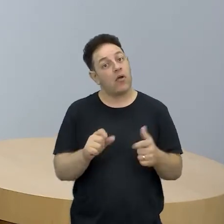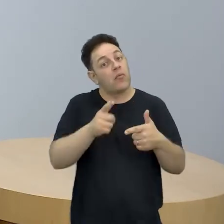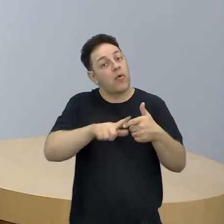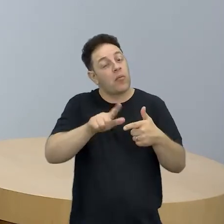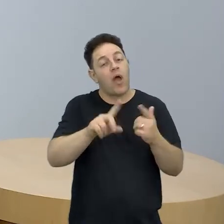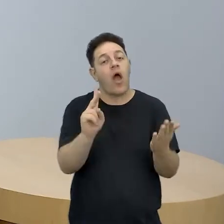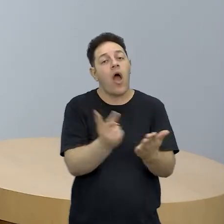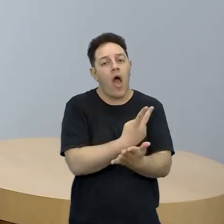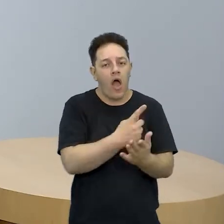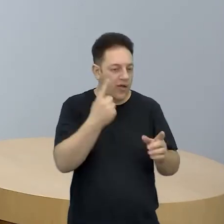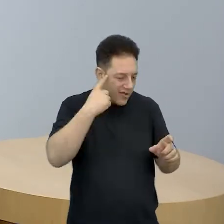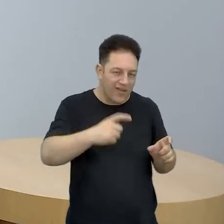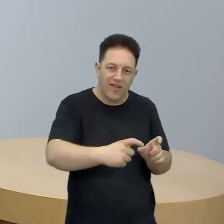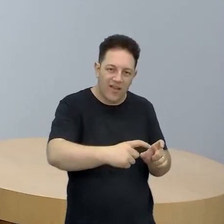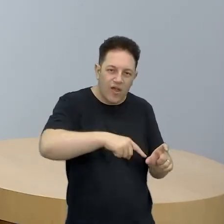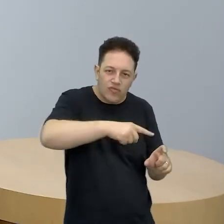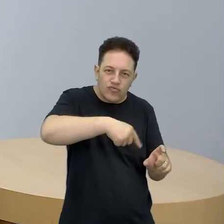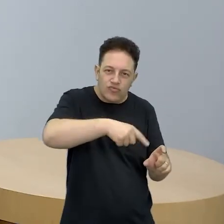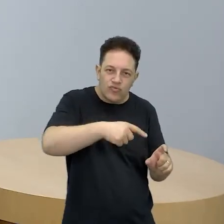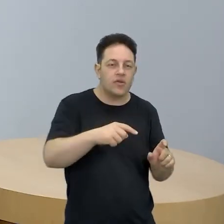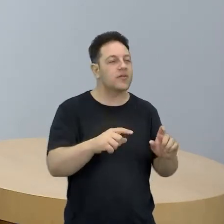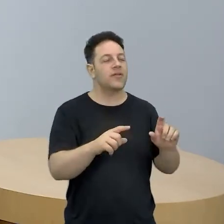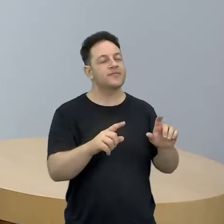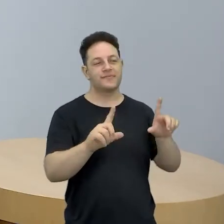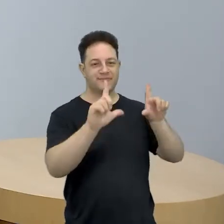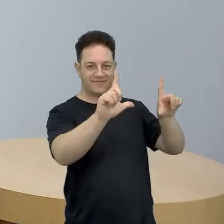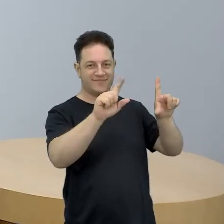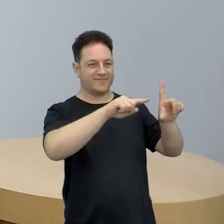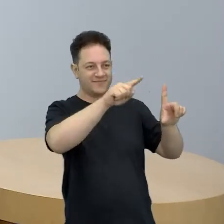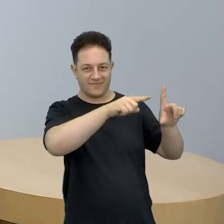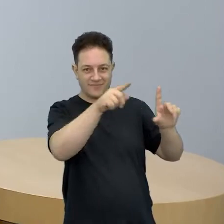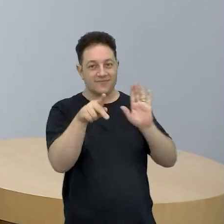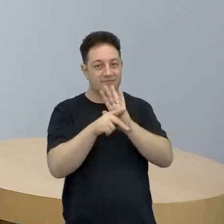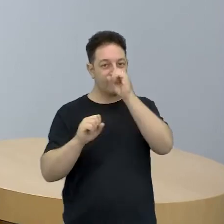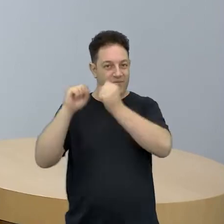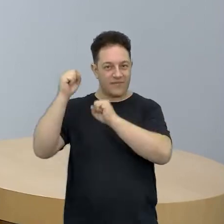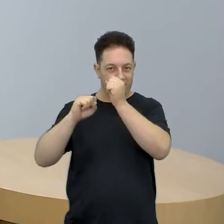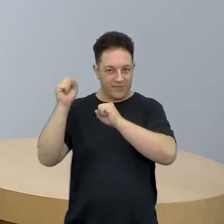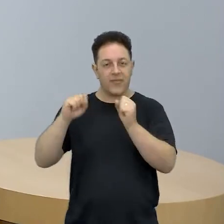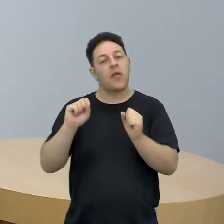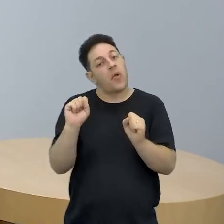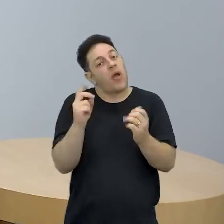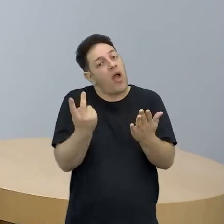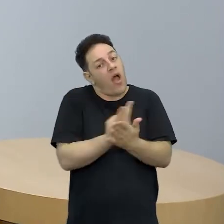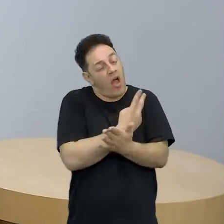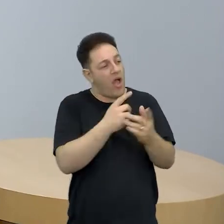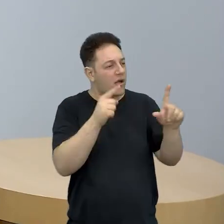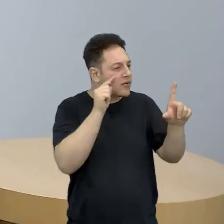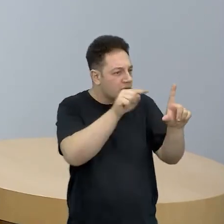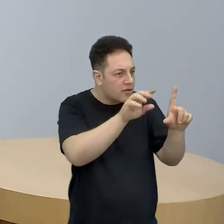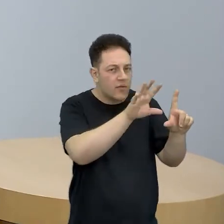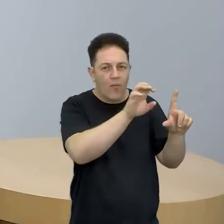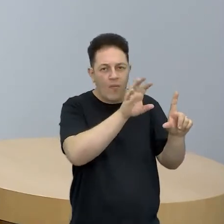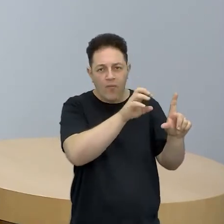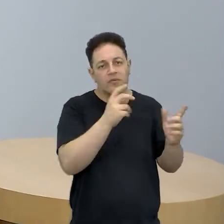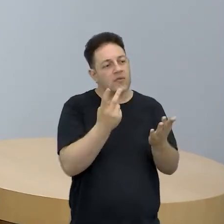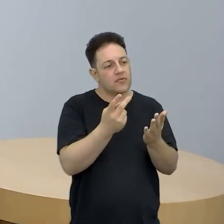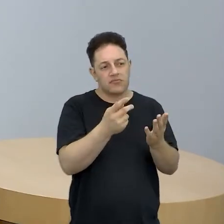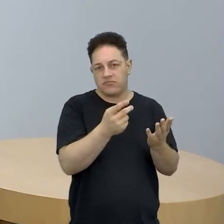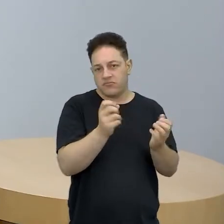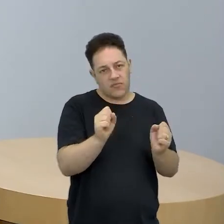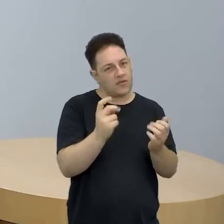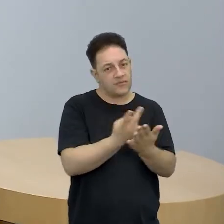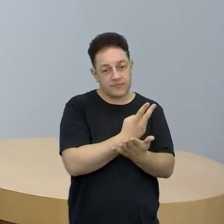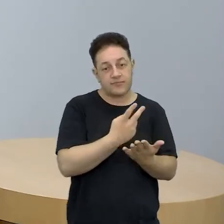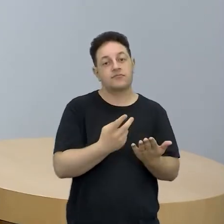de leitura no relógio, né, da própria empresa que distribui eletricidade na sua casa.